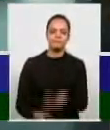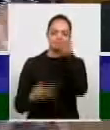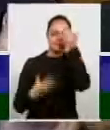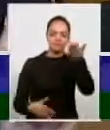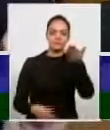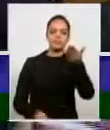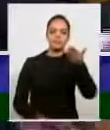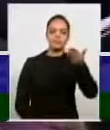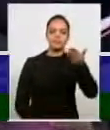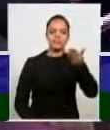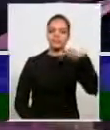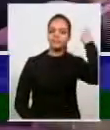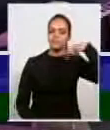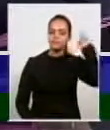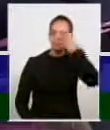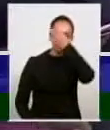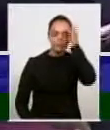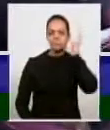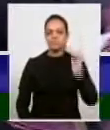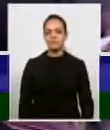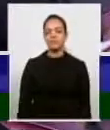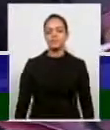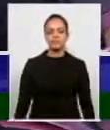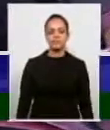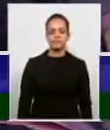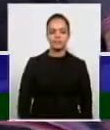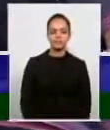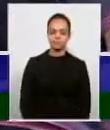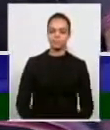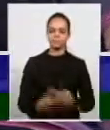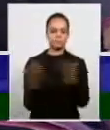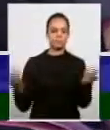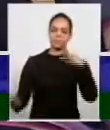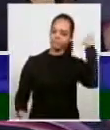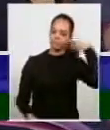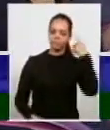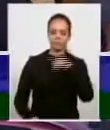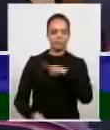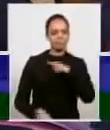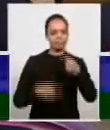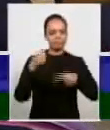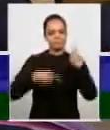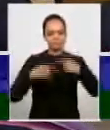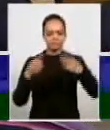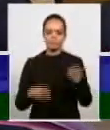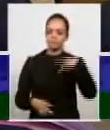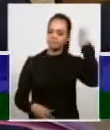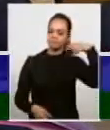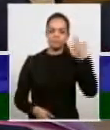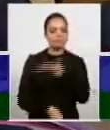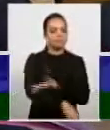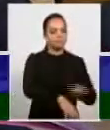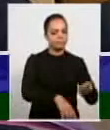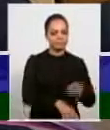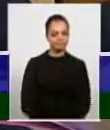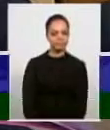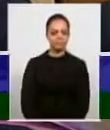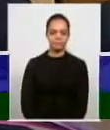Obrigado, vereador Felipe Atier. Senhores vereadores, ainda está em discussão o vereador Sebastião